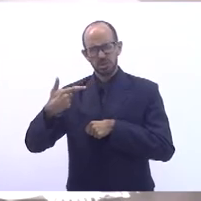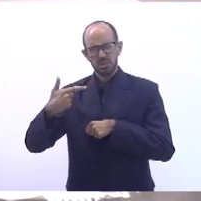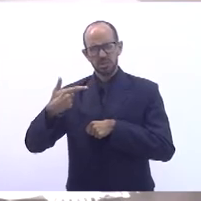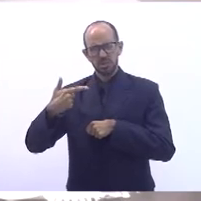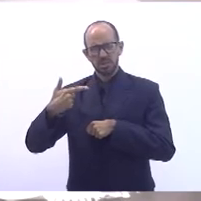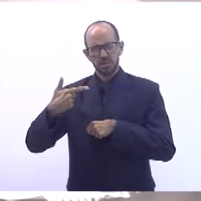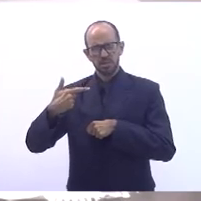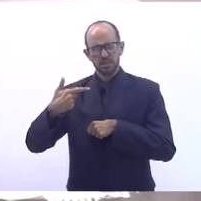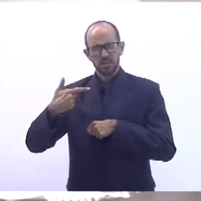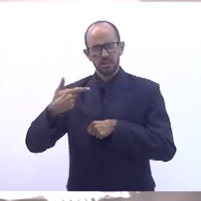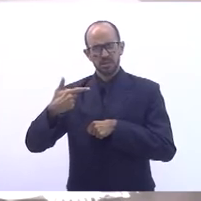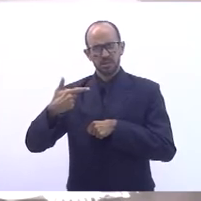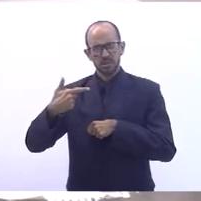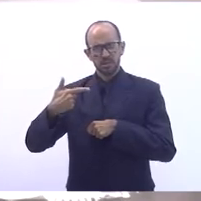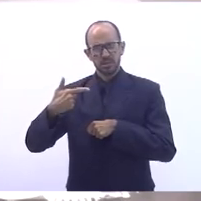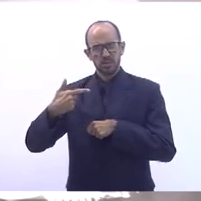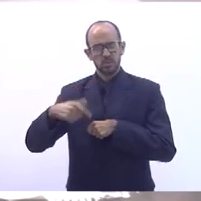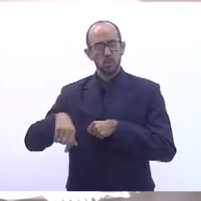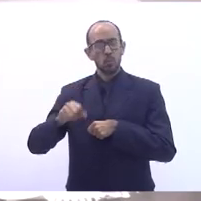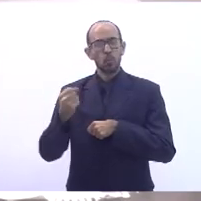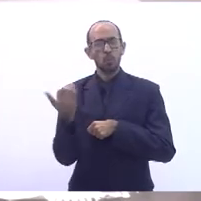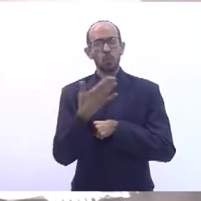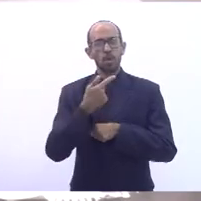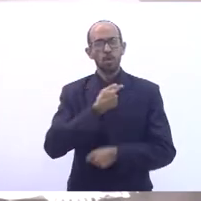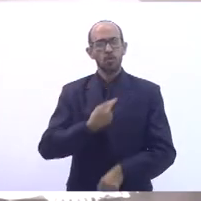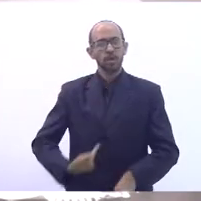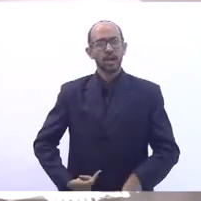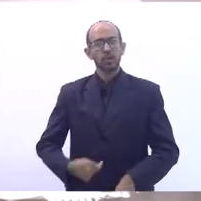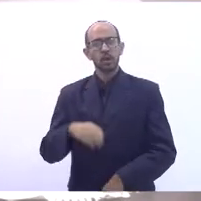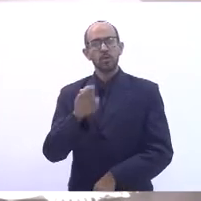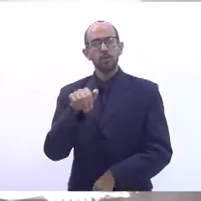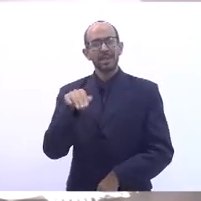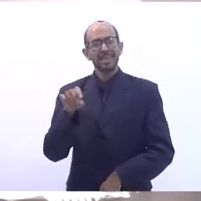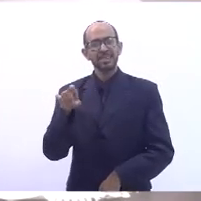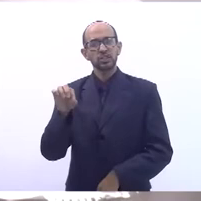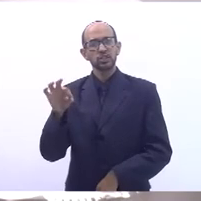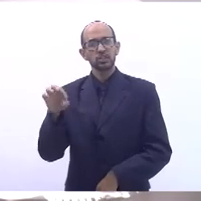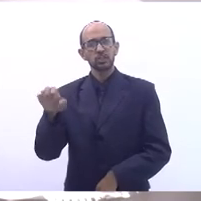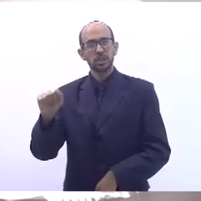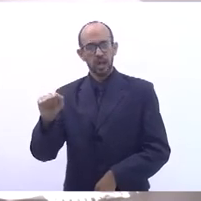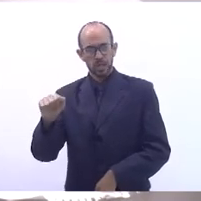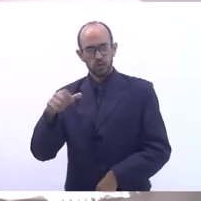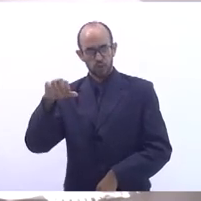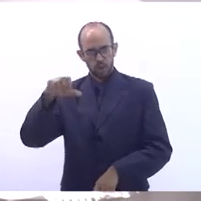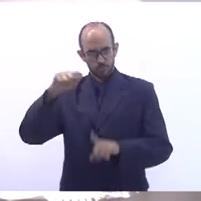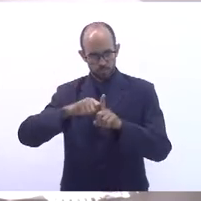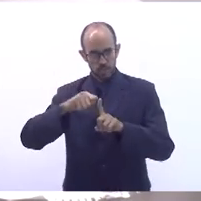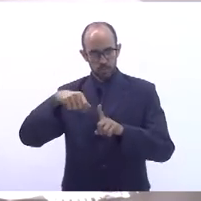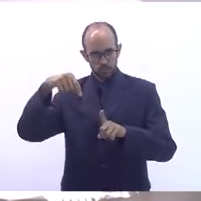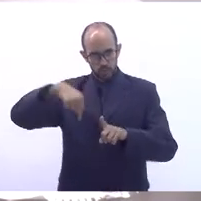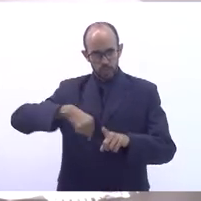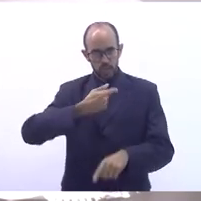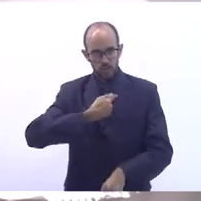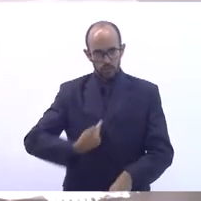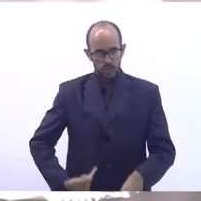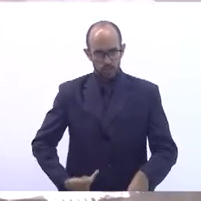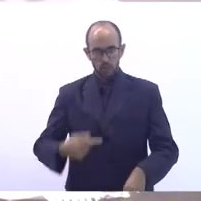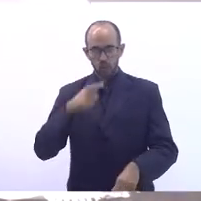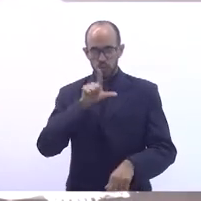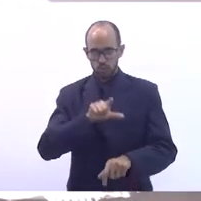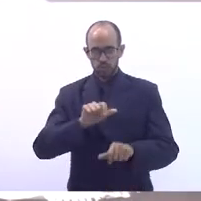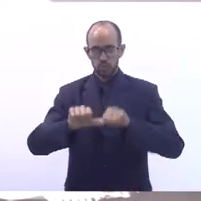curto espaço de tempo que a Benedita foi Governador aqui do Rio nove meses eu conseguir uma